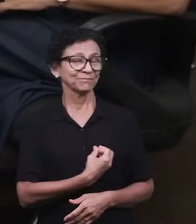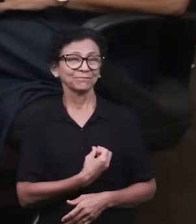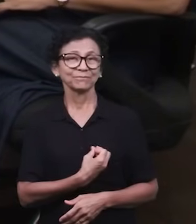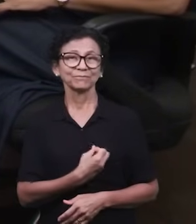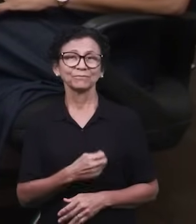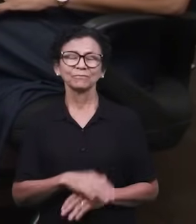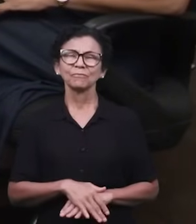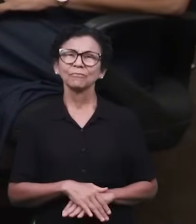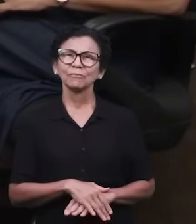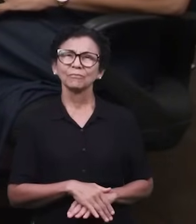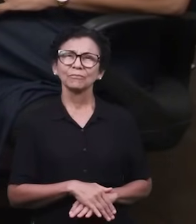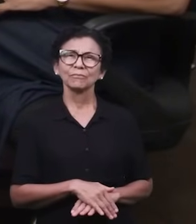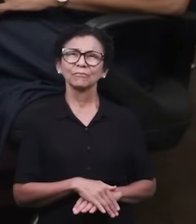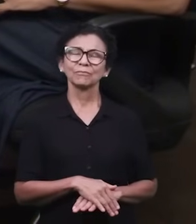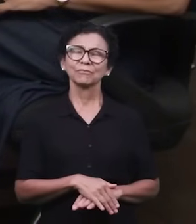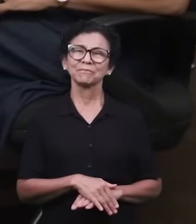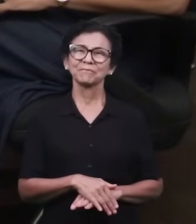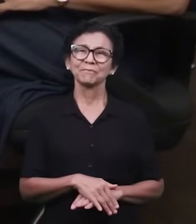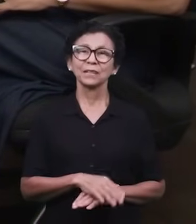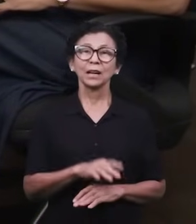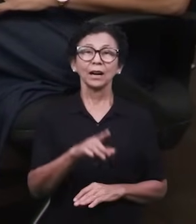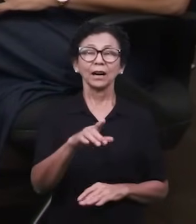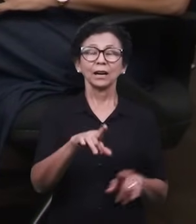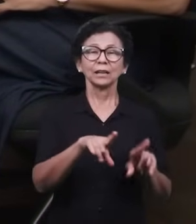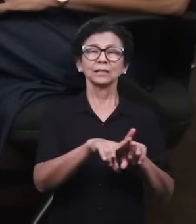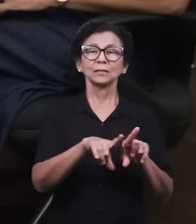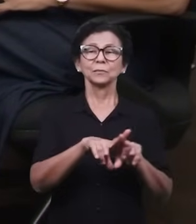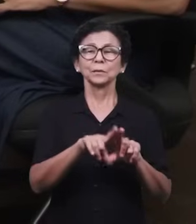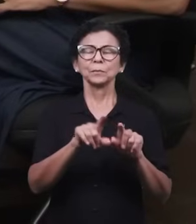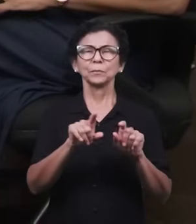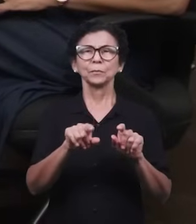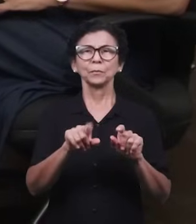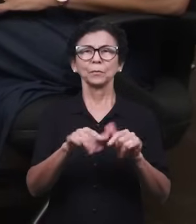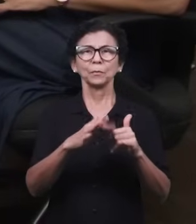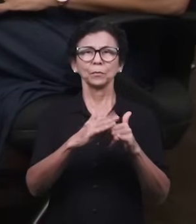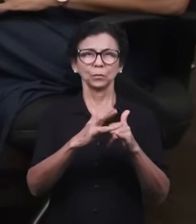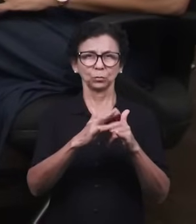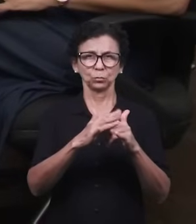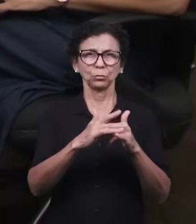falei do canal oficial da Igreja Cristã Maranata no YouTube, os irmãos podem